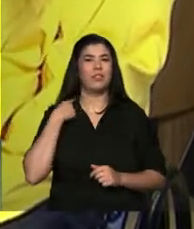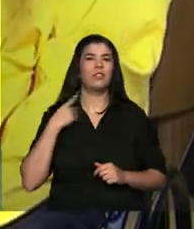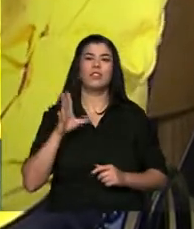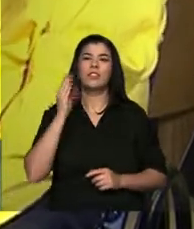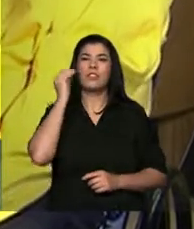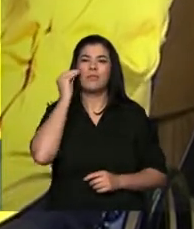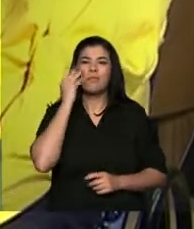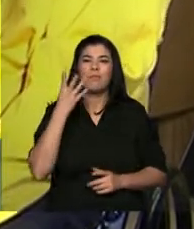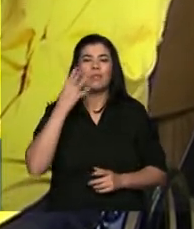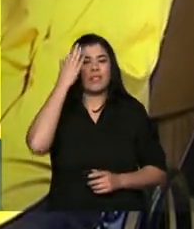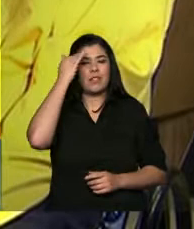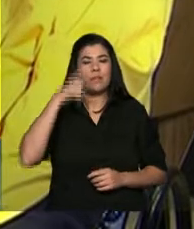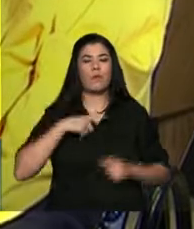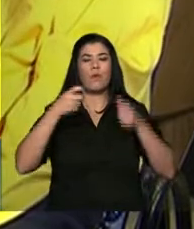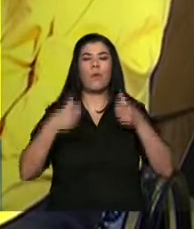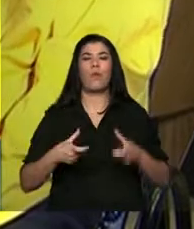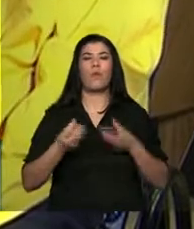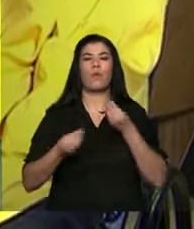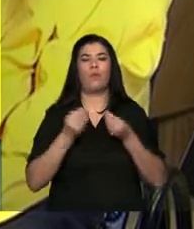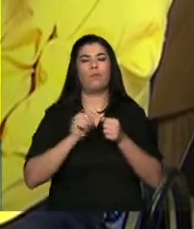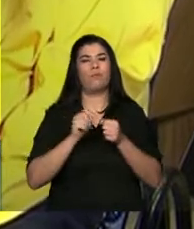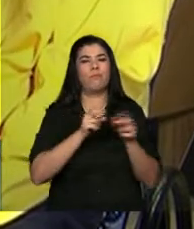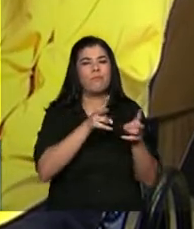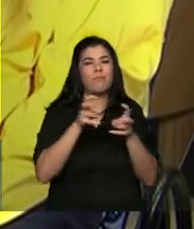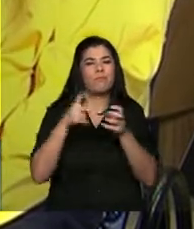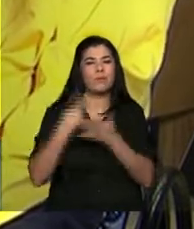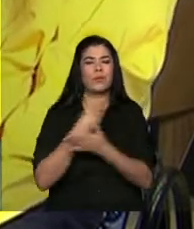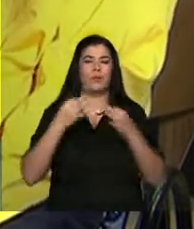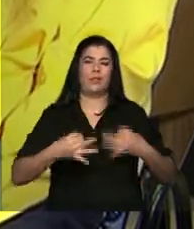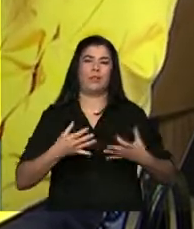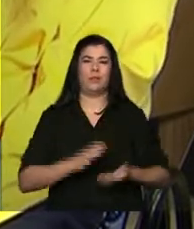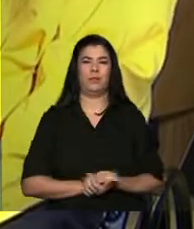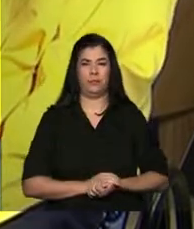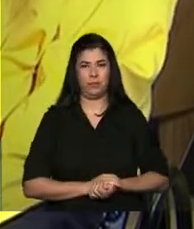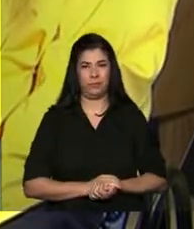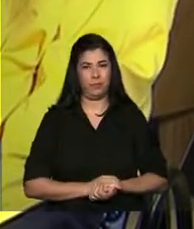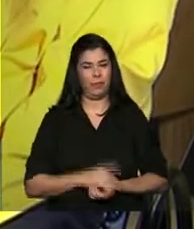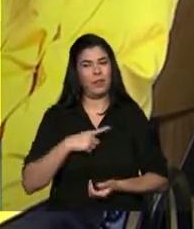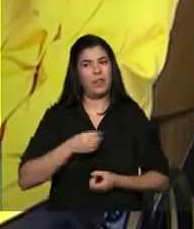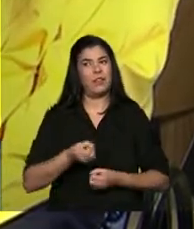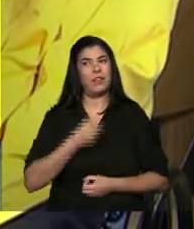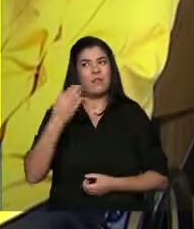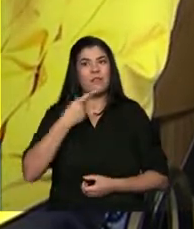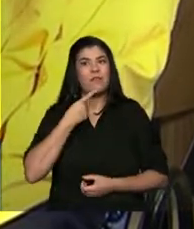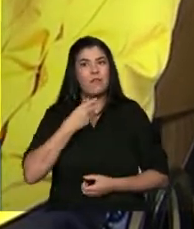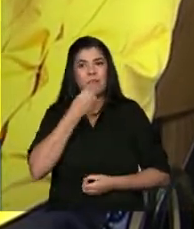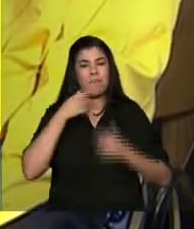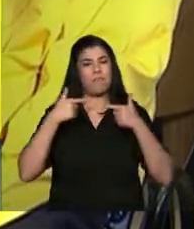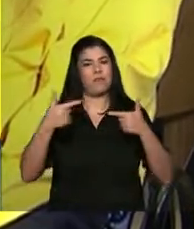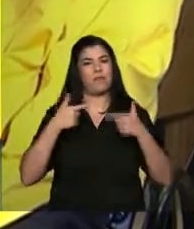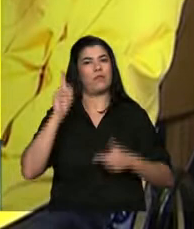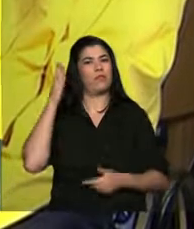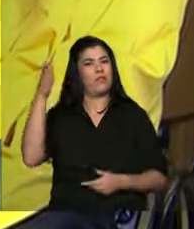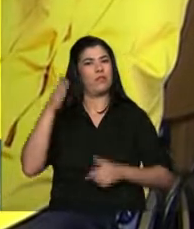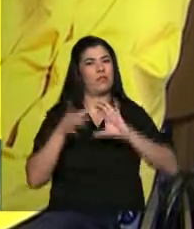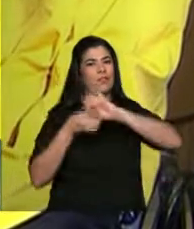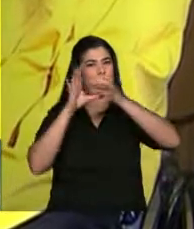já vai estar sabendo exatamente, né, o que está acontecendo. Com certeza, eu desejo muito sucesso aí nos Jogos do Rio 2016 para você e toda a